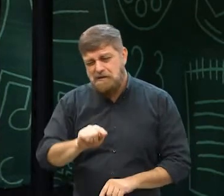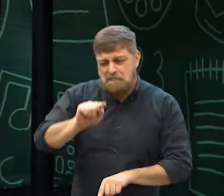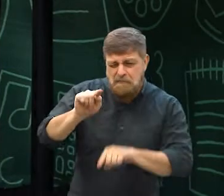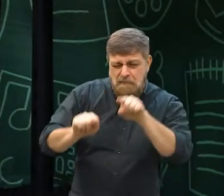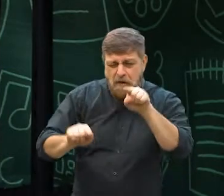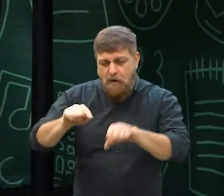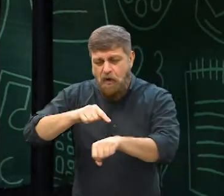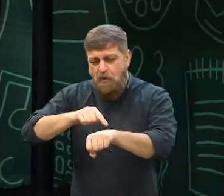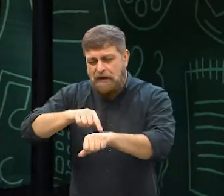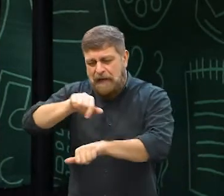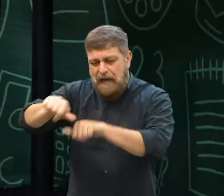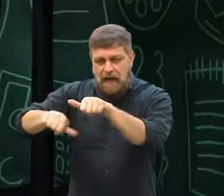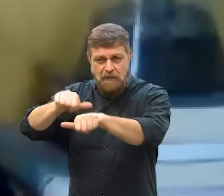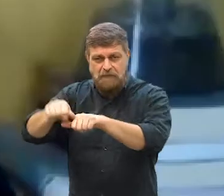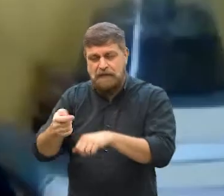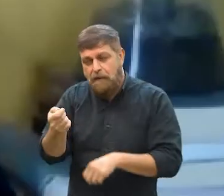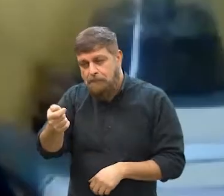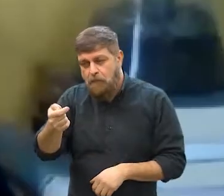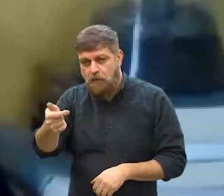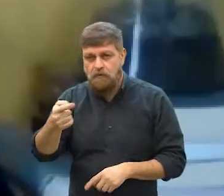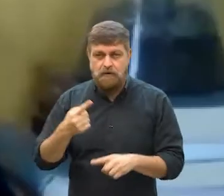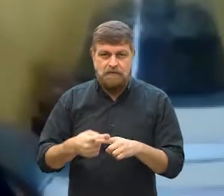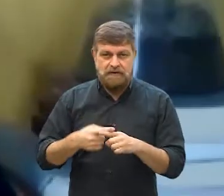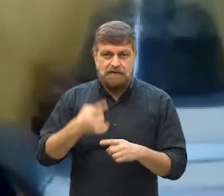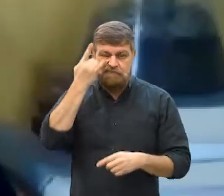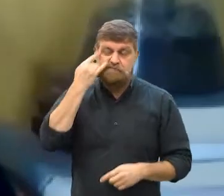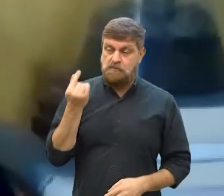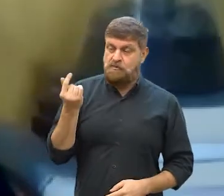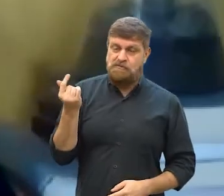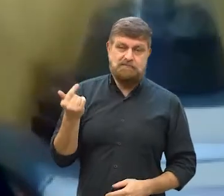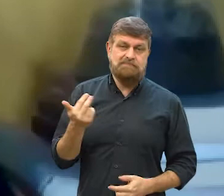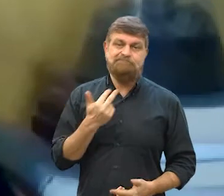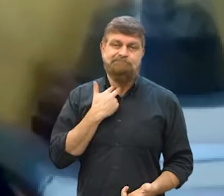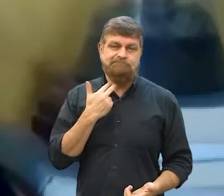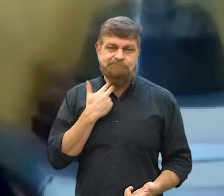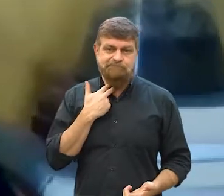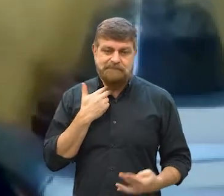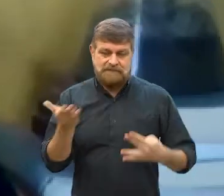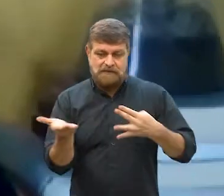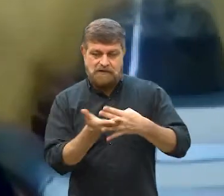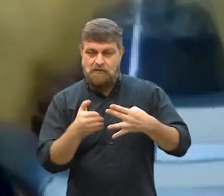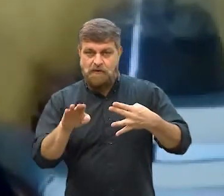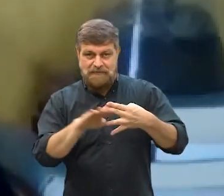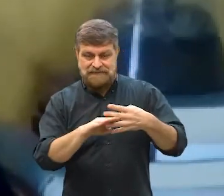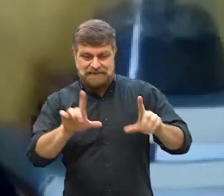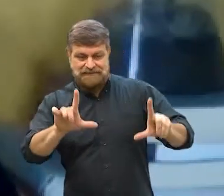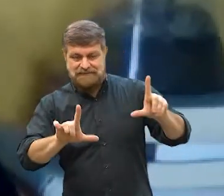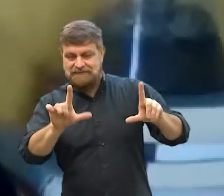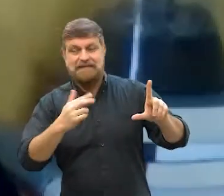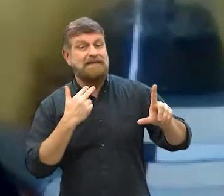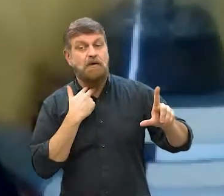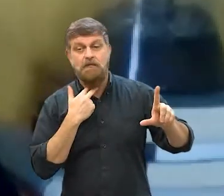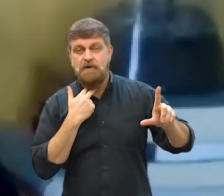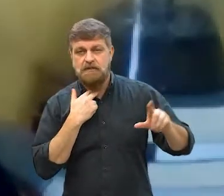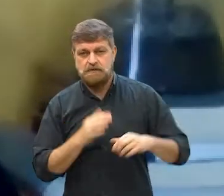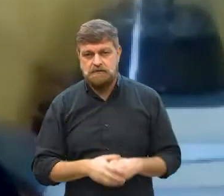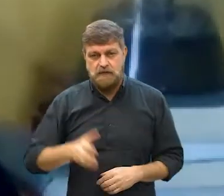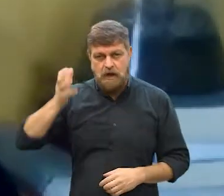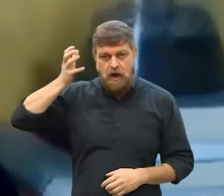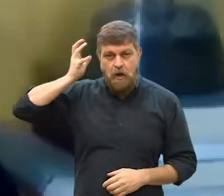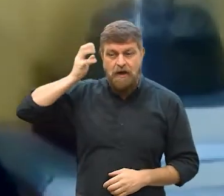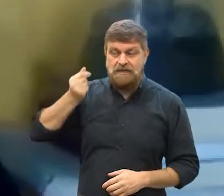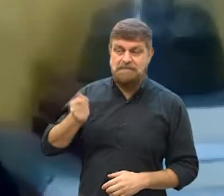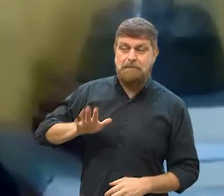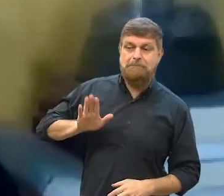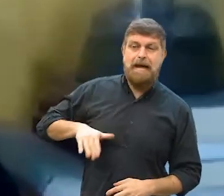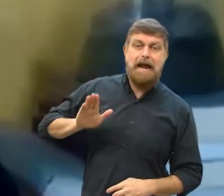fazia horário muito pouco então por quê Porque não dá mais lucro eu não posso botar mais comercial como eu colocava o rádio